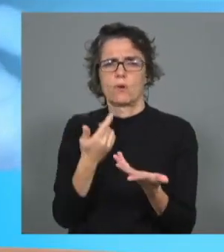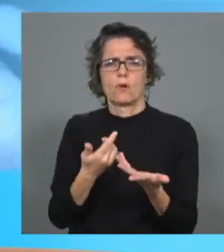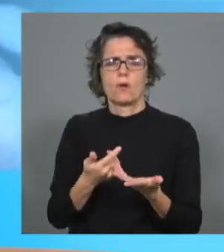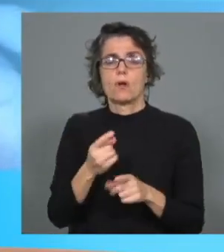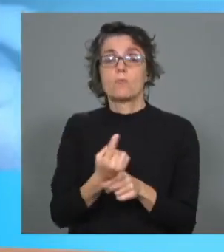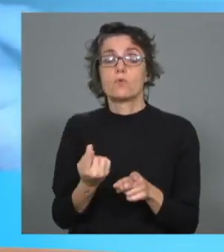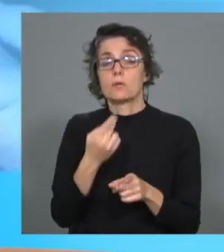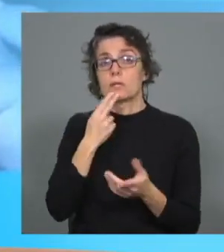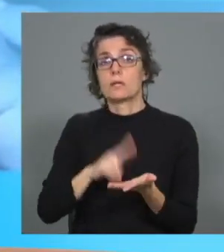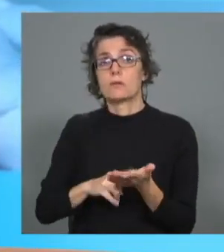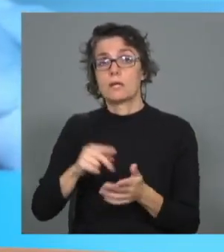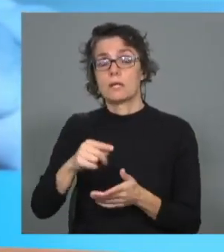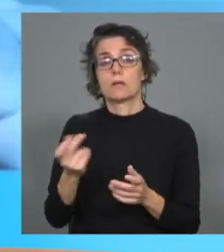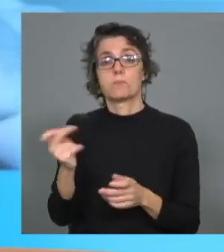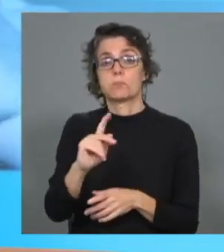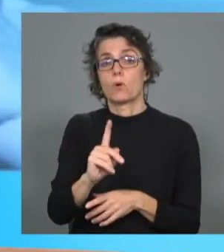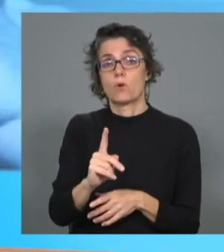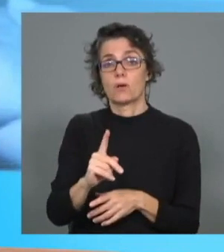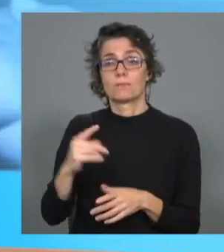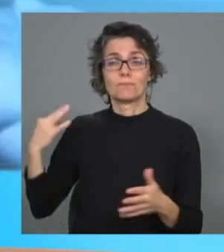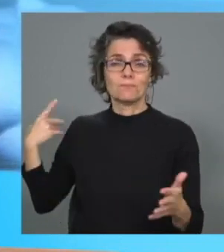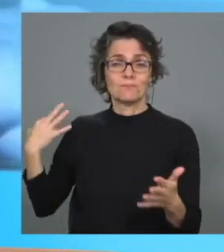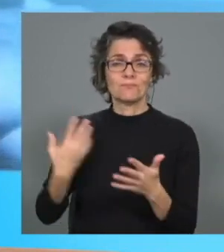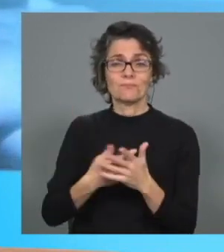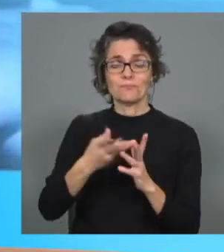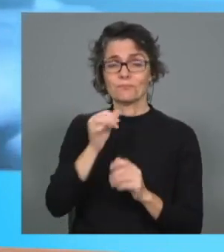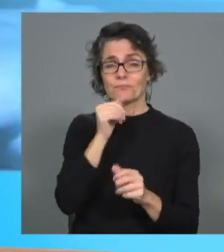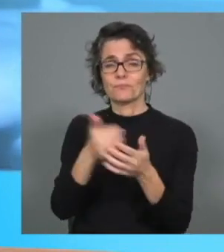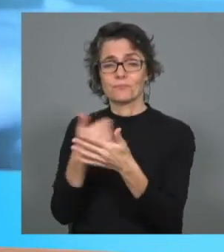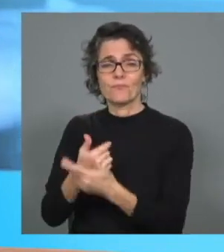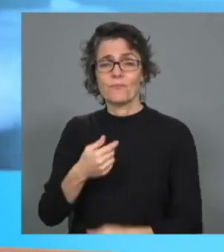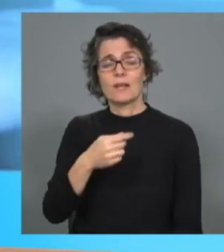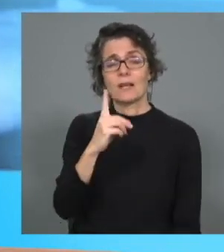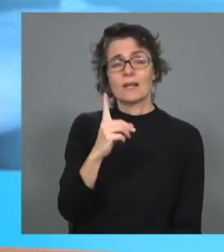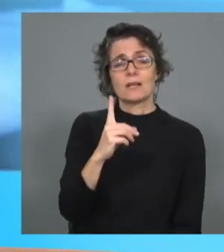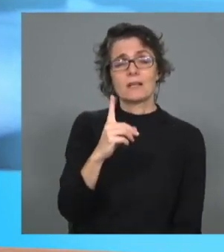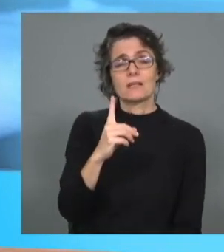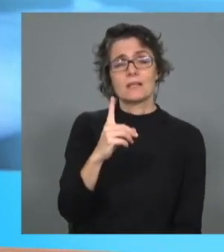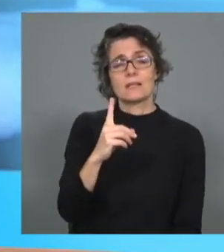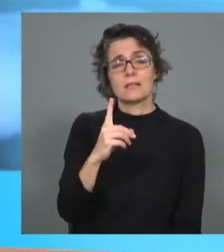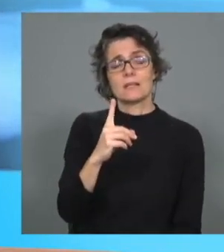que aconteceu foi, desde essa altura, morreram 600 e tal mil pessoas nos países em desenvolvimento,